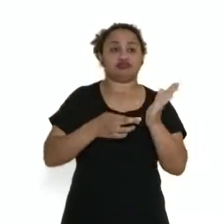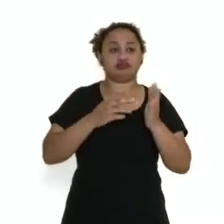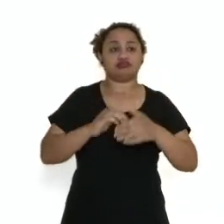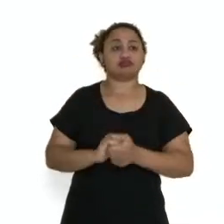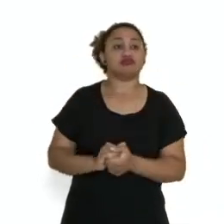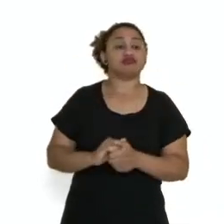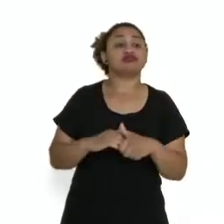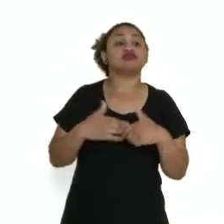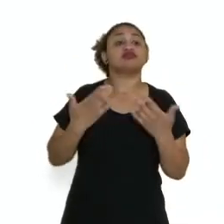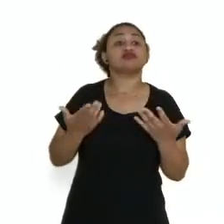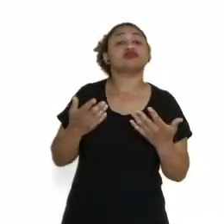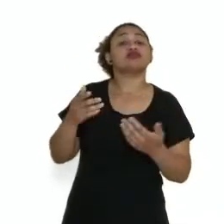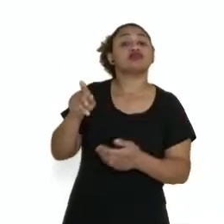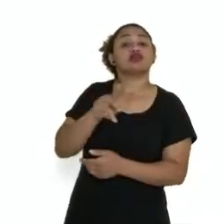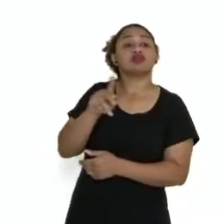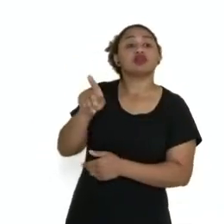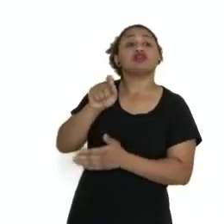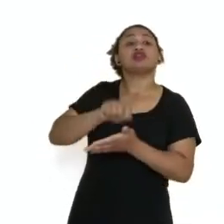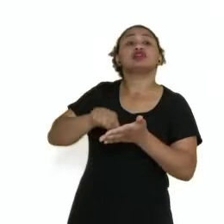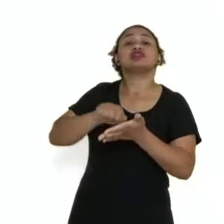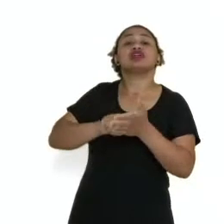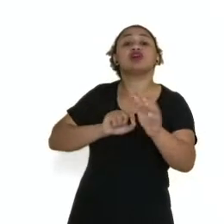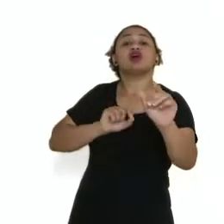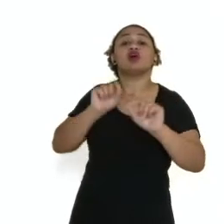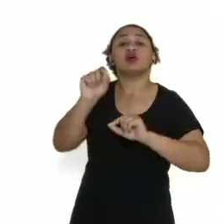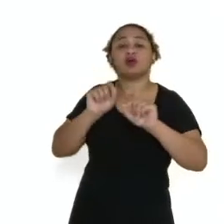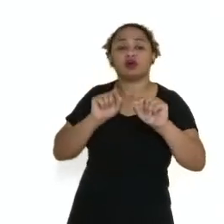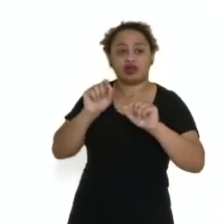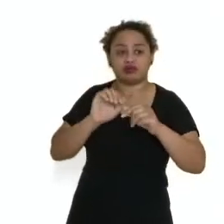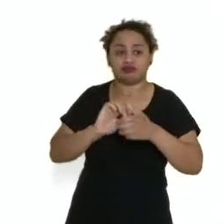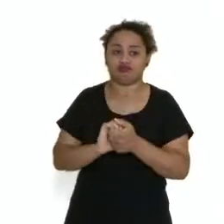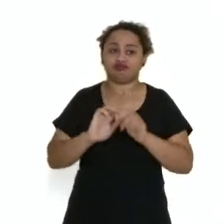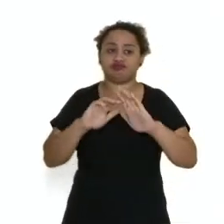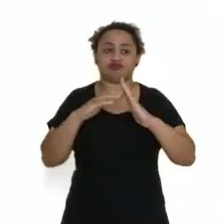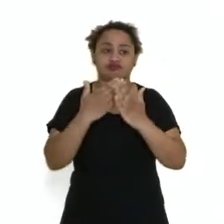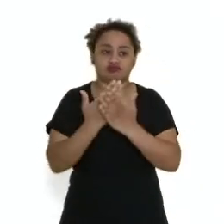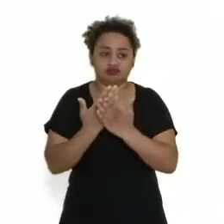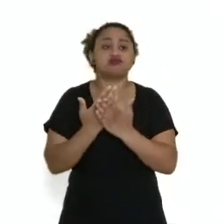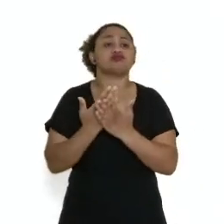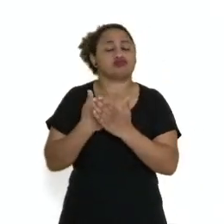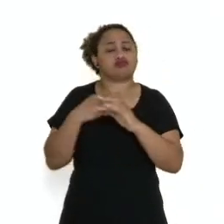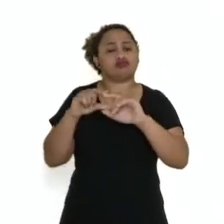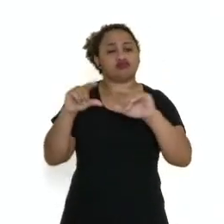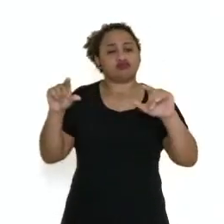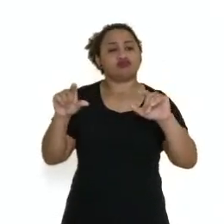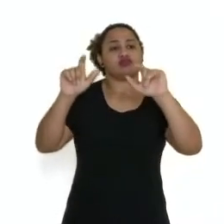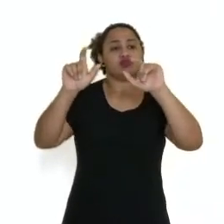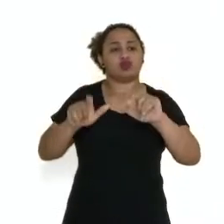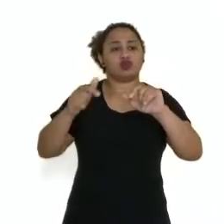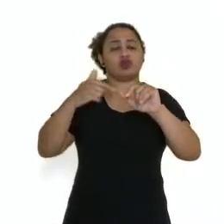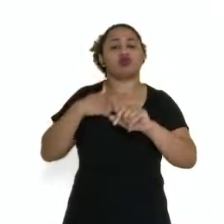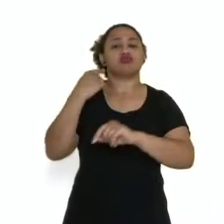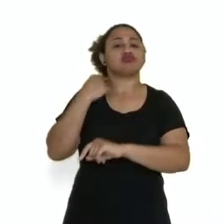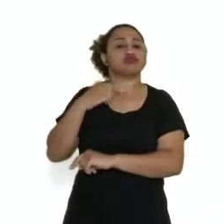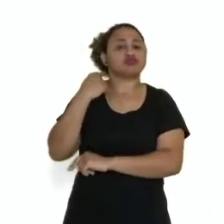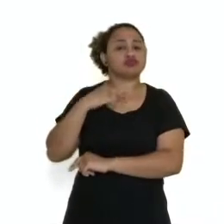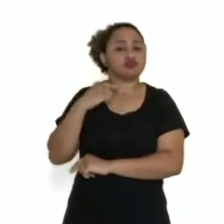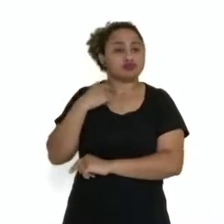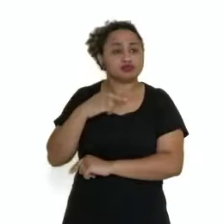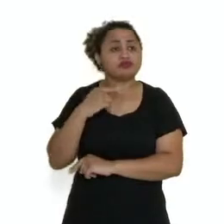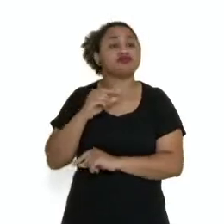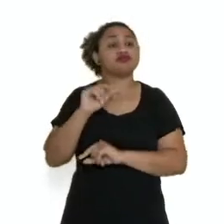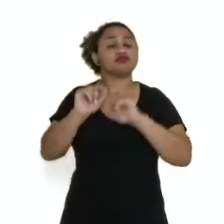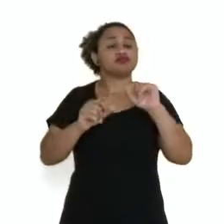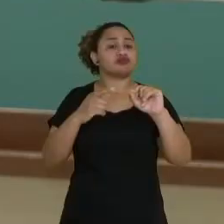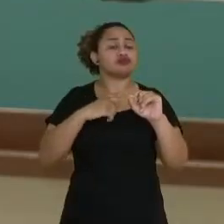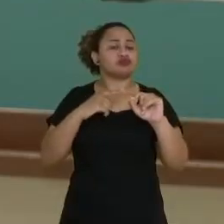vai escrever sobre o quê? Então, da Escola Estadual Monsenhor Rocha, Santa Bárbara do Leste, Minas Gerais, ela